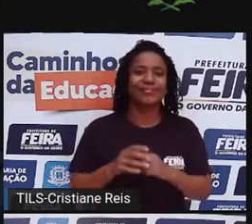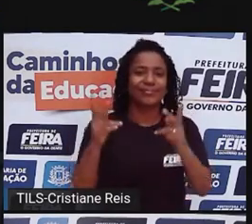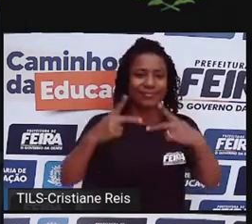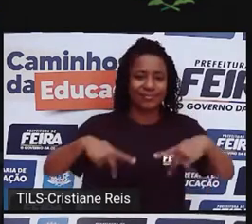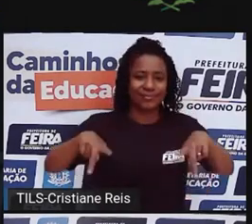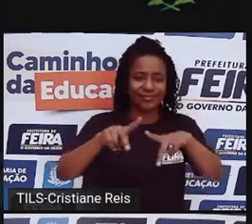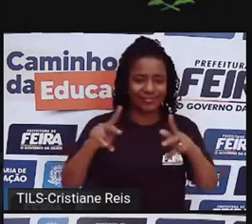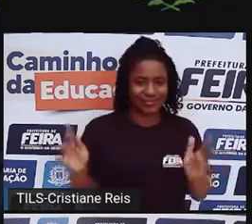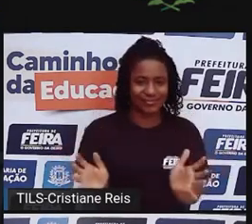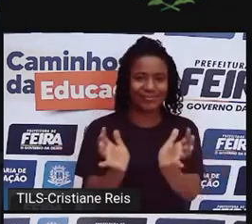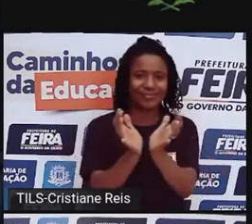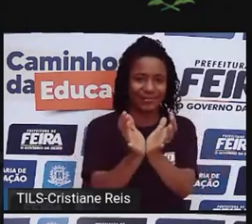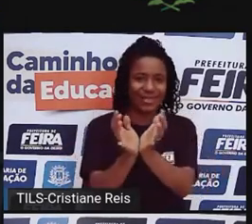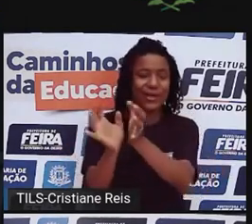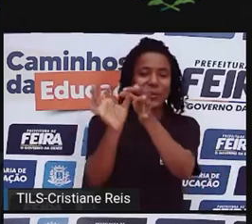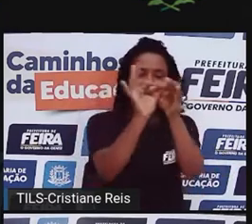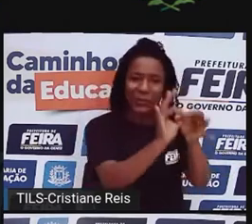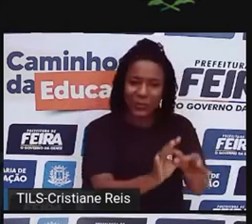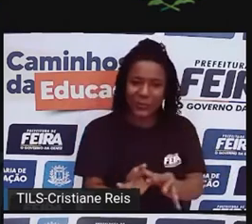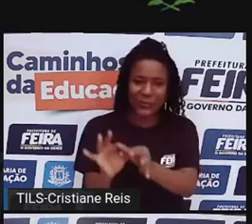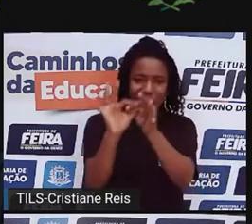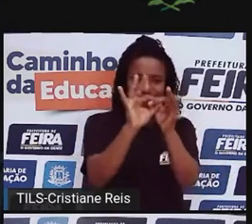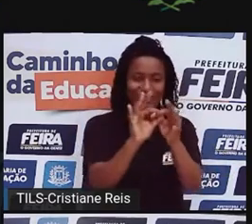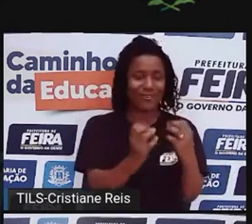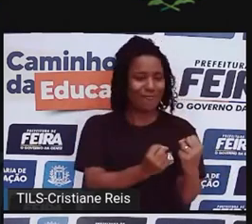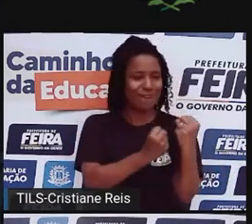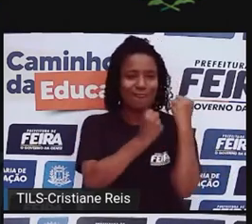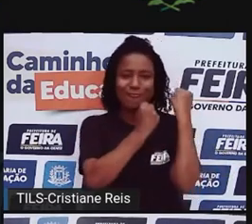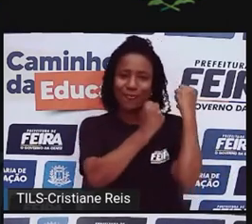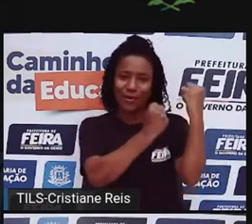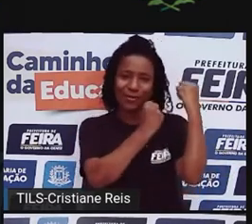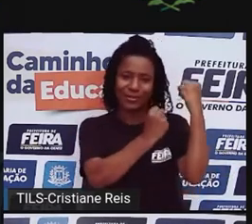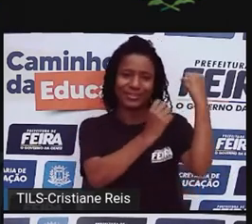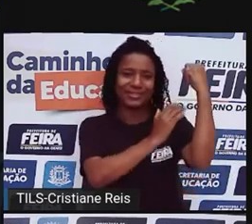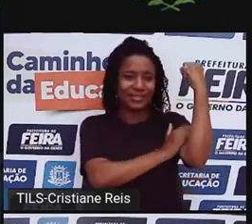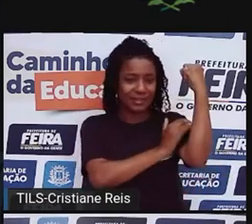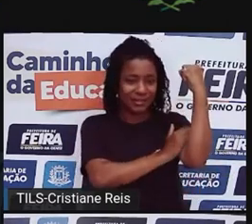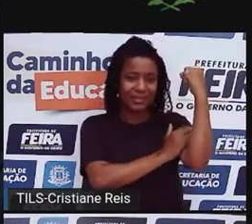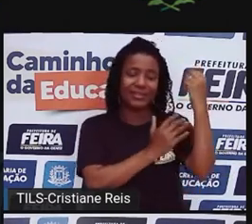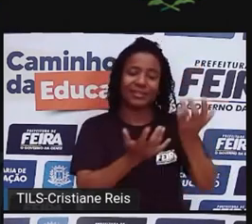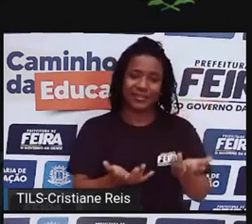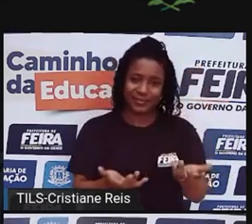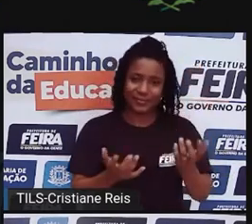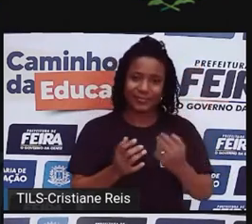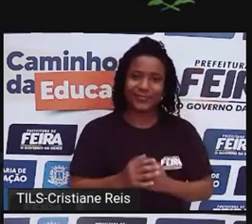que quando se une tem muita força. Por exemplo,